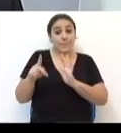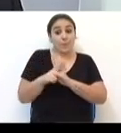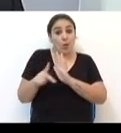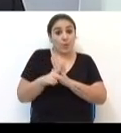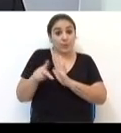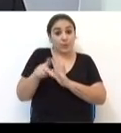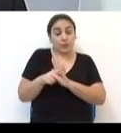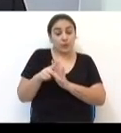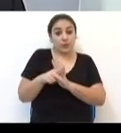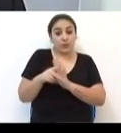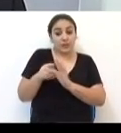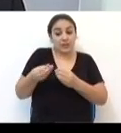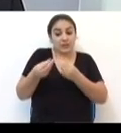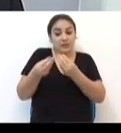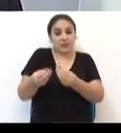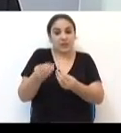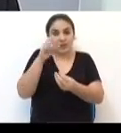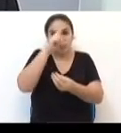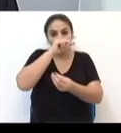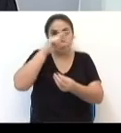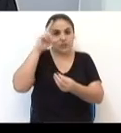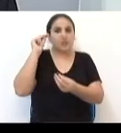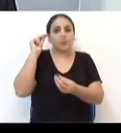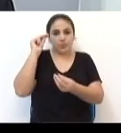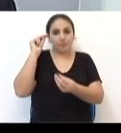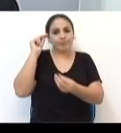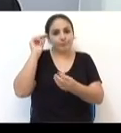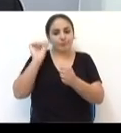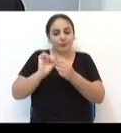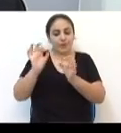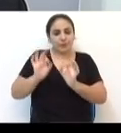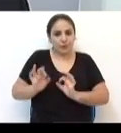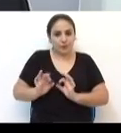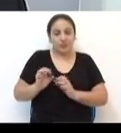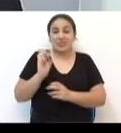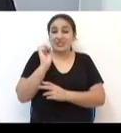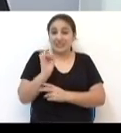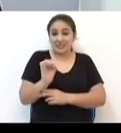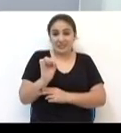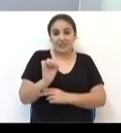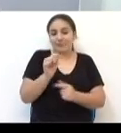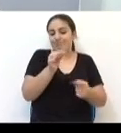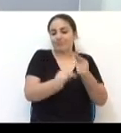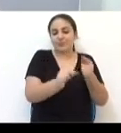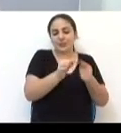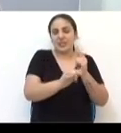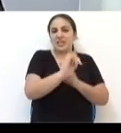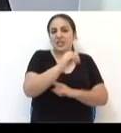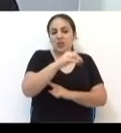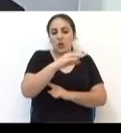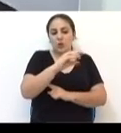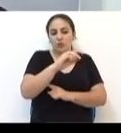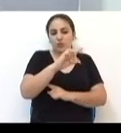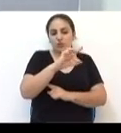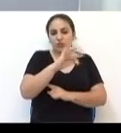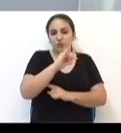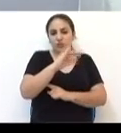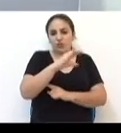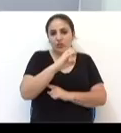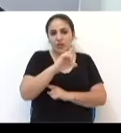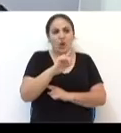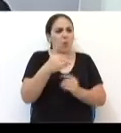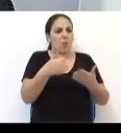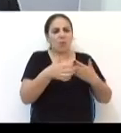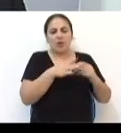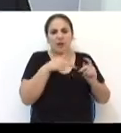e só pode ser um projeto encaminhado pelo Executivo. Senão é inconstitucional qualquer vereador